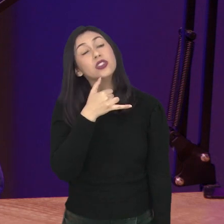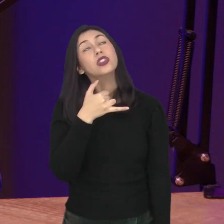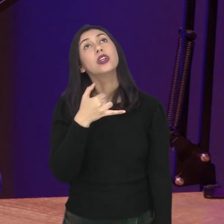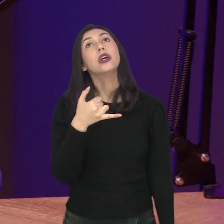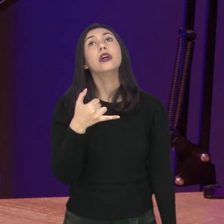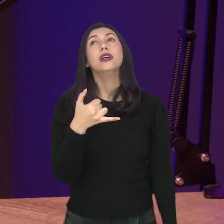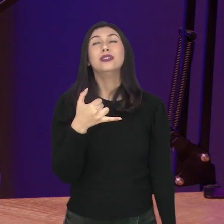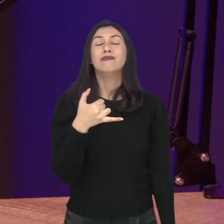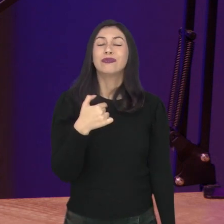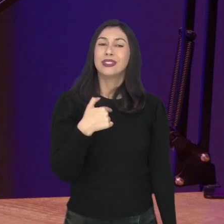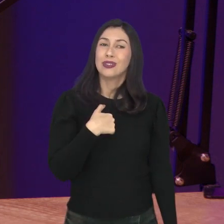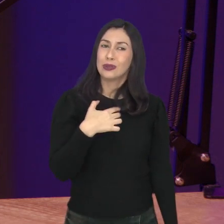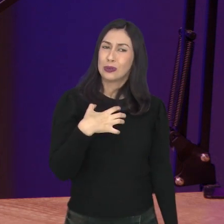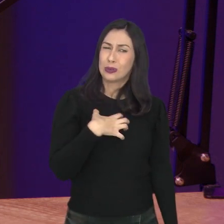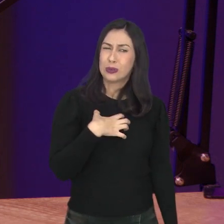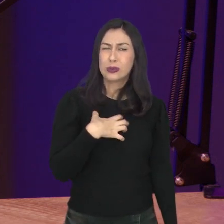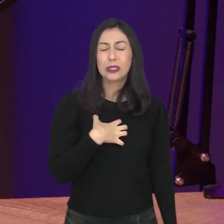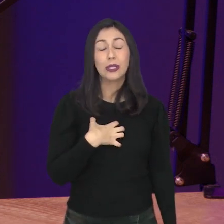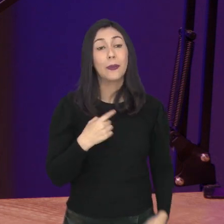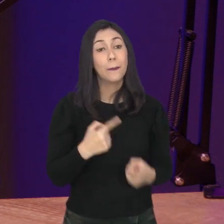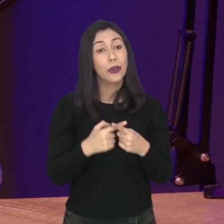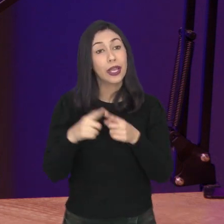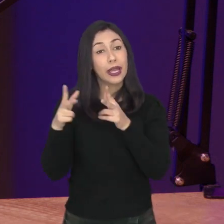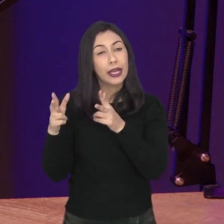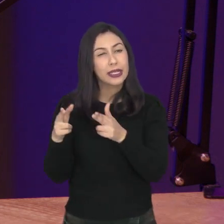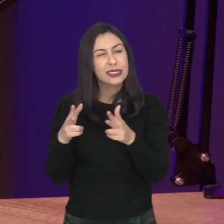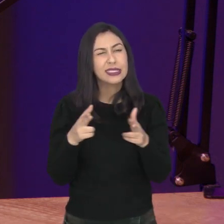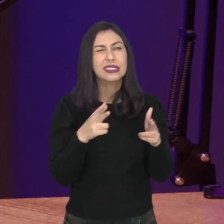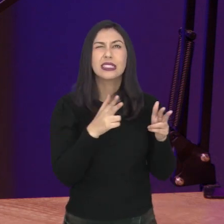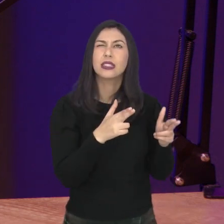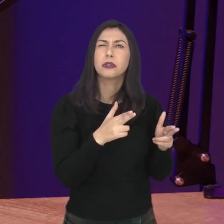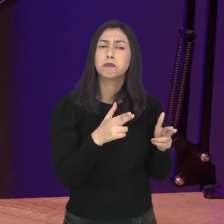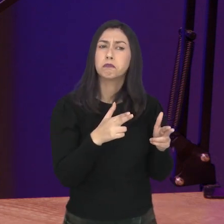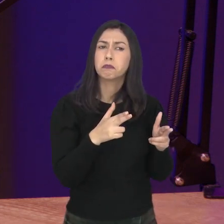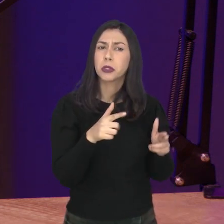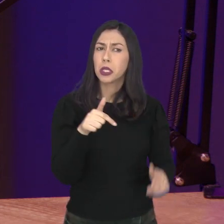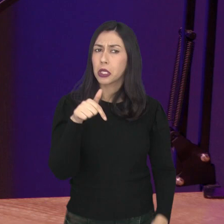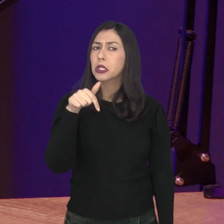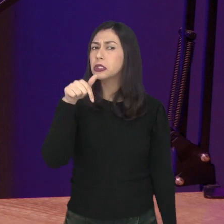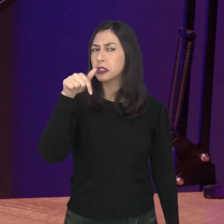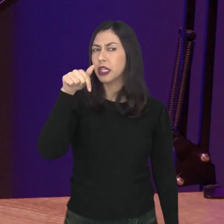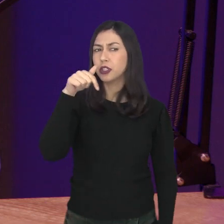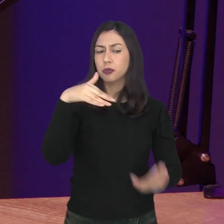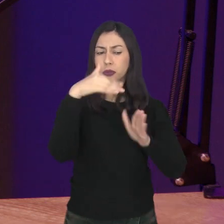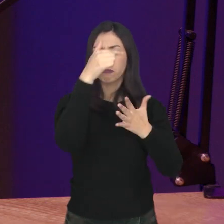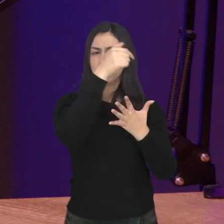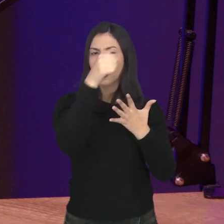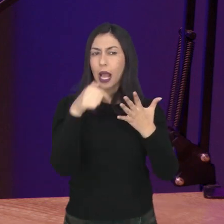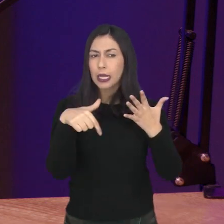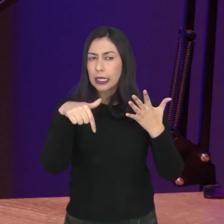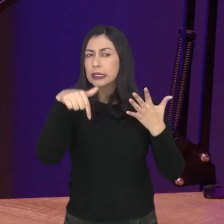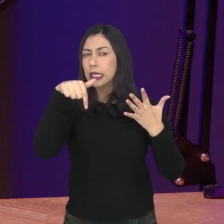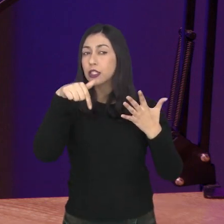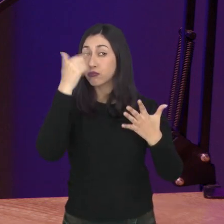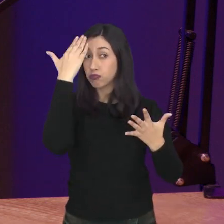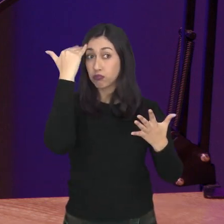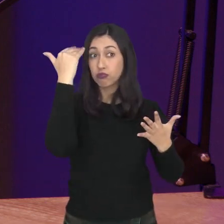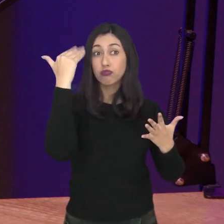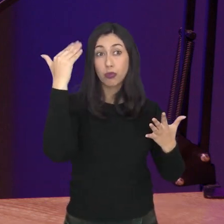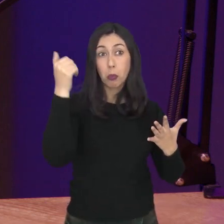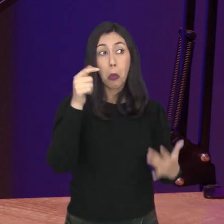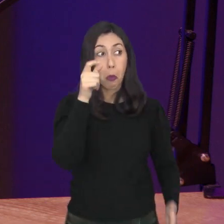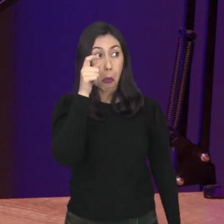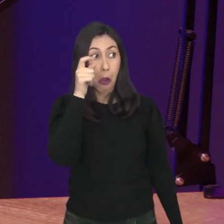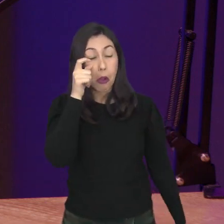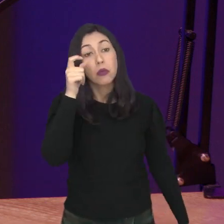coisa que ficou muito, assim, intenso nessa série, se eu não me engano, essa série é a 7ª série não inglesa mais assistida da Netflix, então ela chegou a ficar no